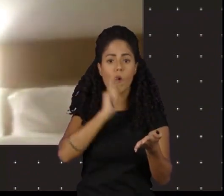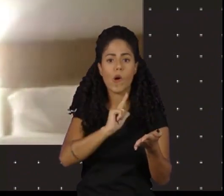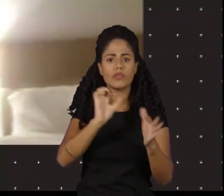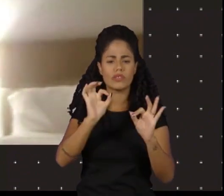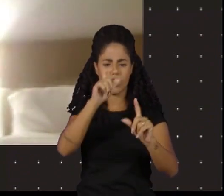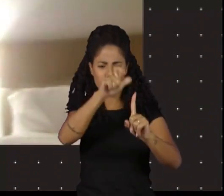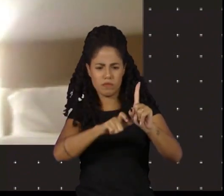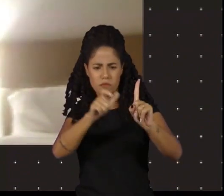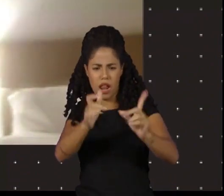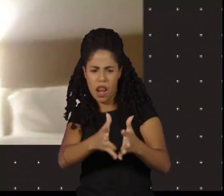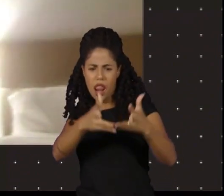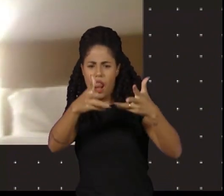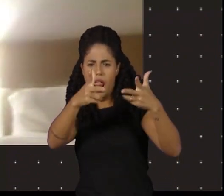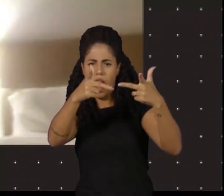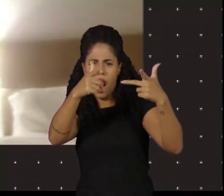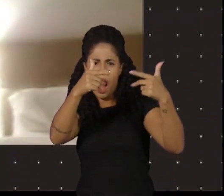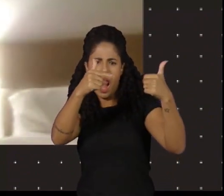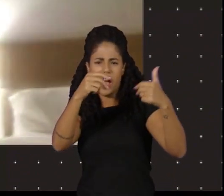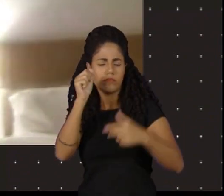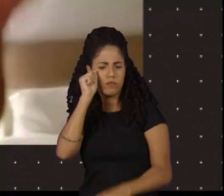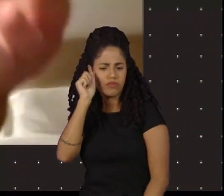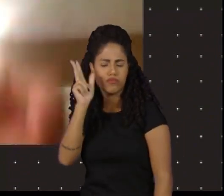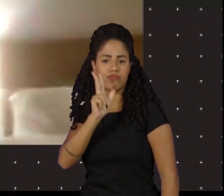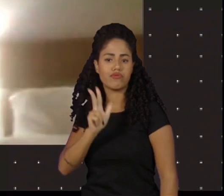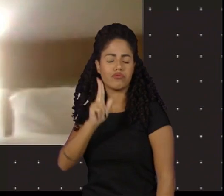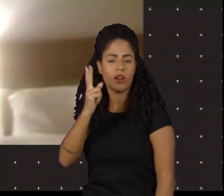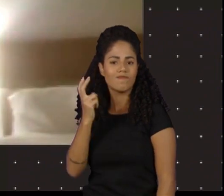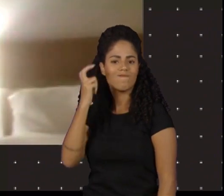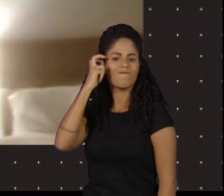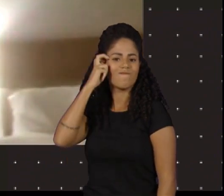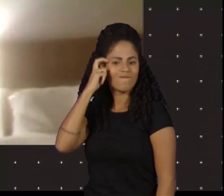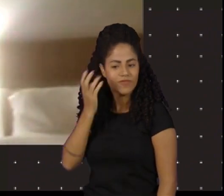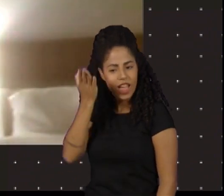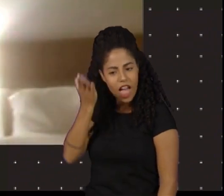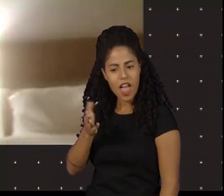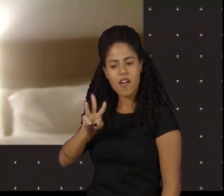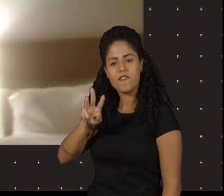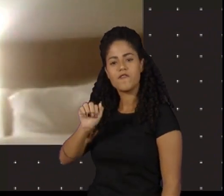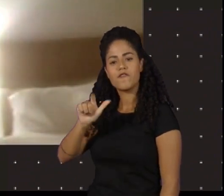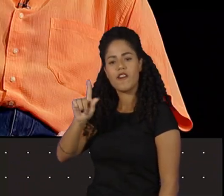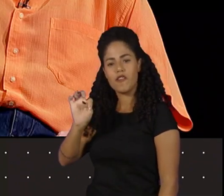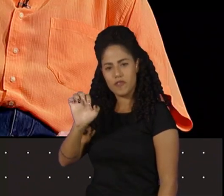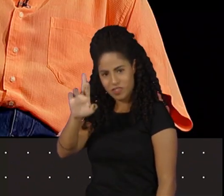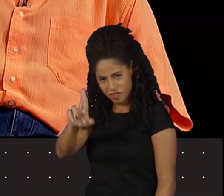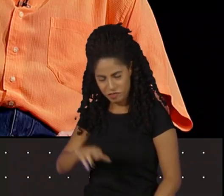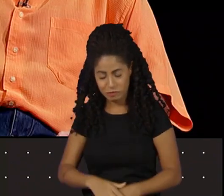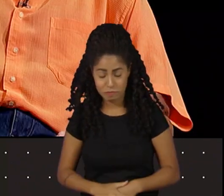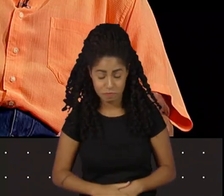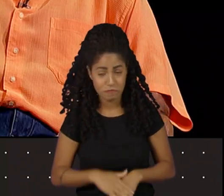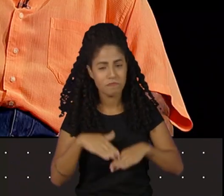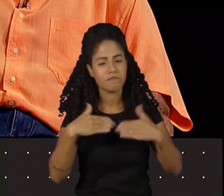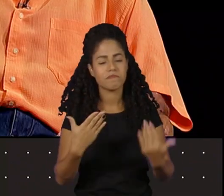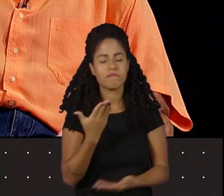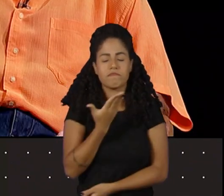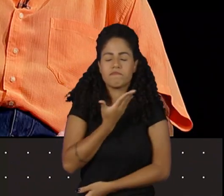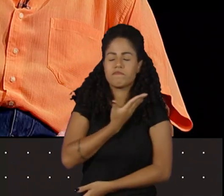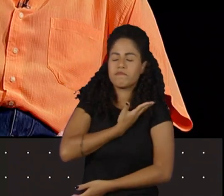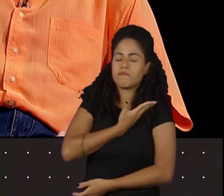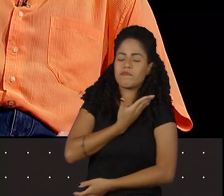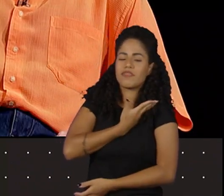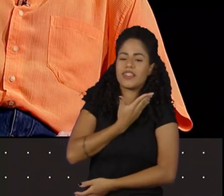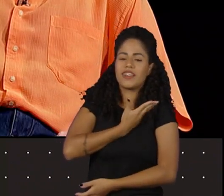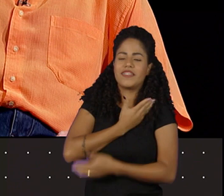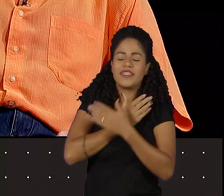maravilhosa, com toda a inteligência, com toda a sensibilidade. Este é o Walter Breda. Meu amigo Walter Breda, é uma honra